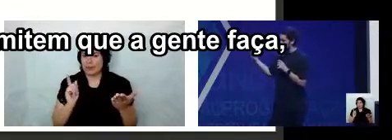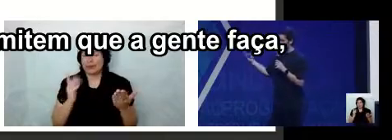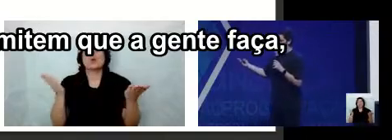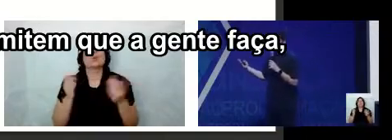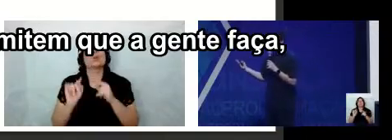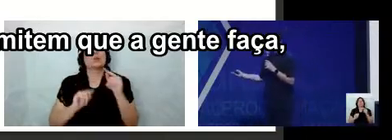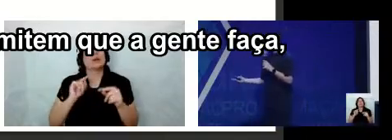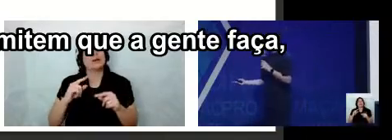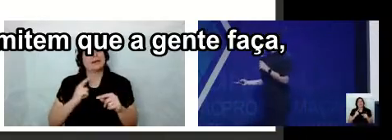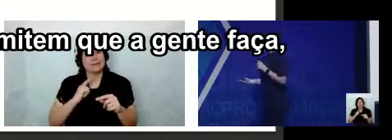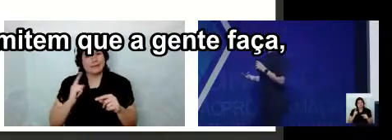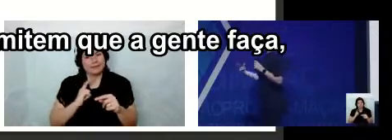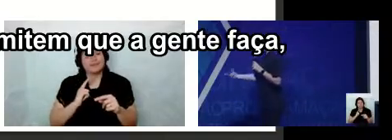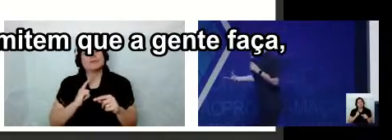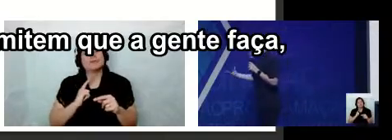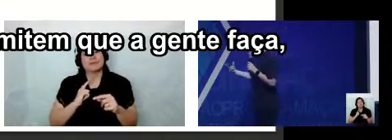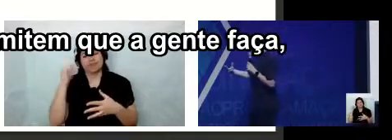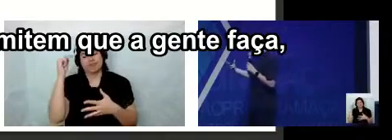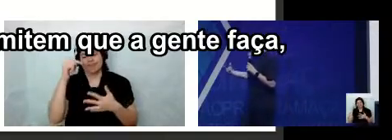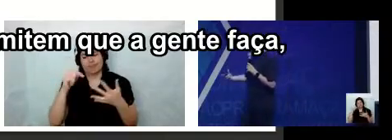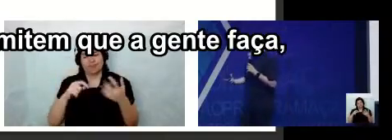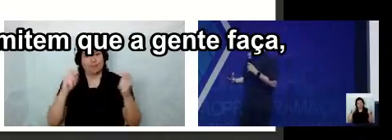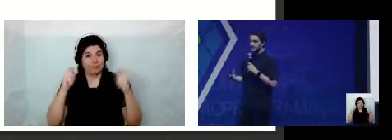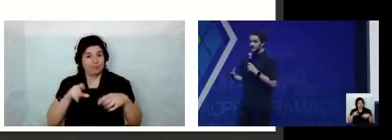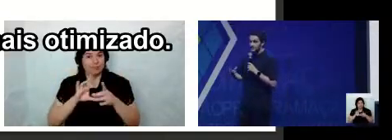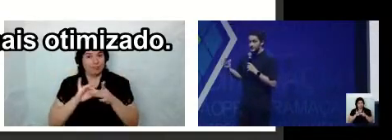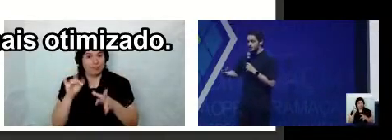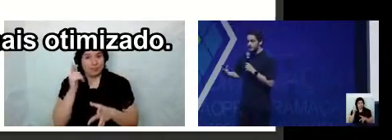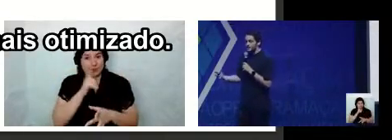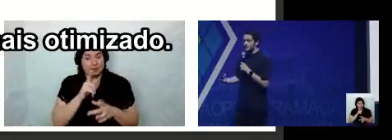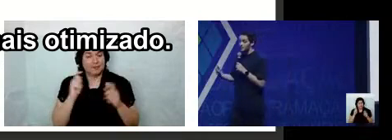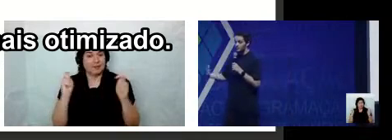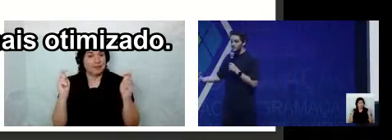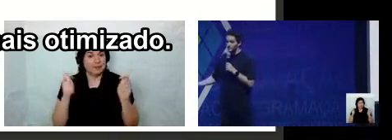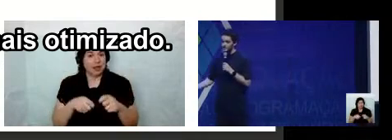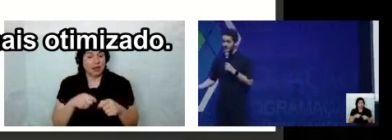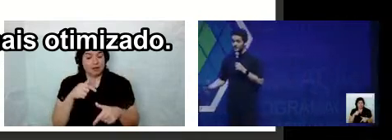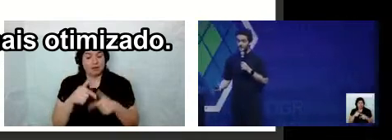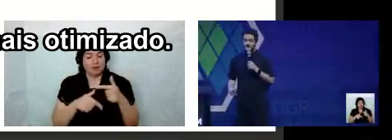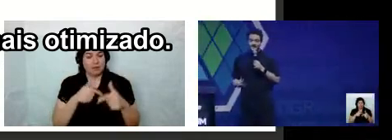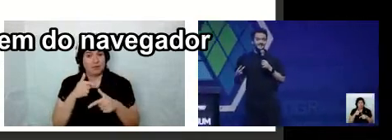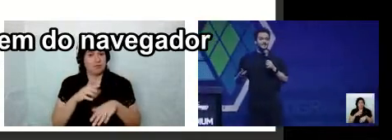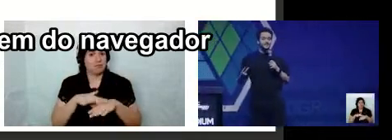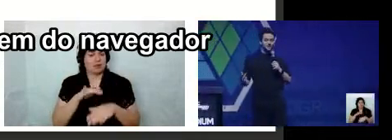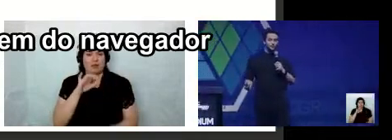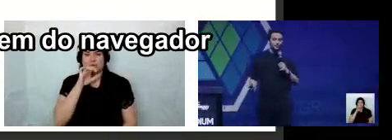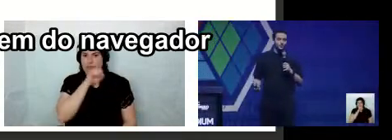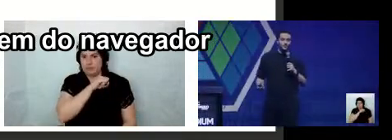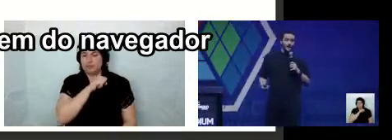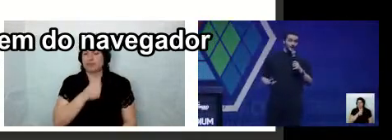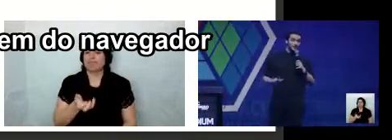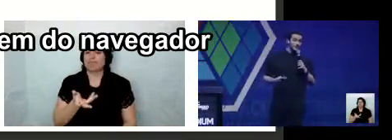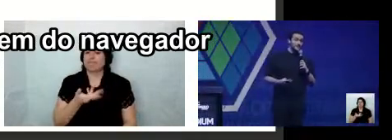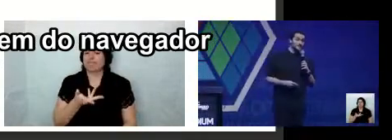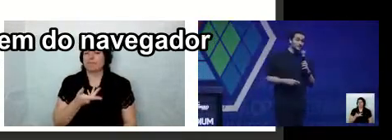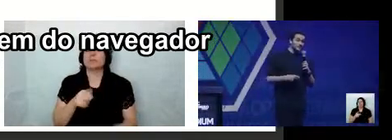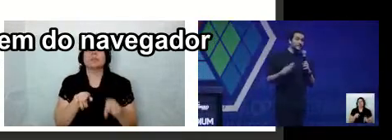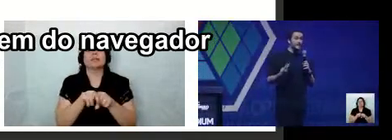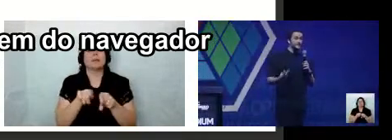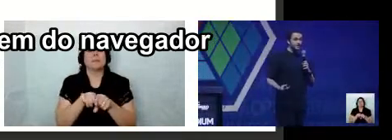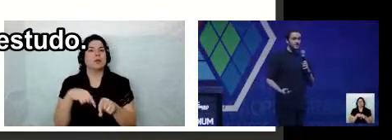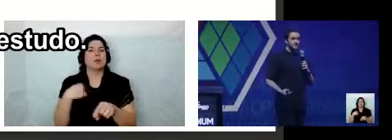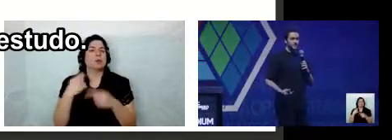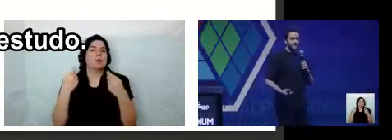tem esses agentes que permitem que a gente faça, que deixa o nosso trabalho muito mais otimizado. E, acima de tudo, a gente não precisa